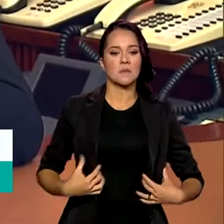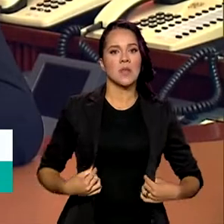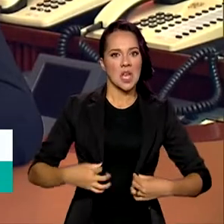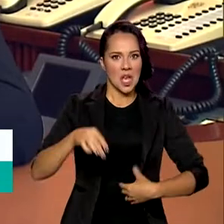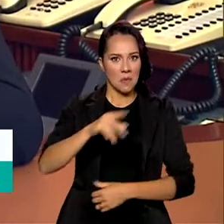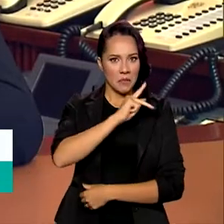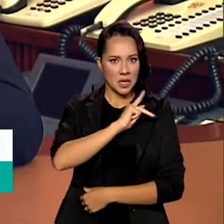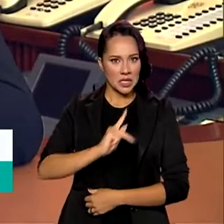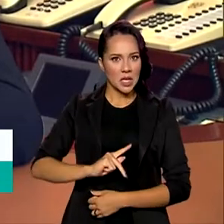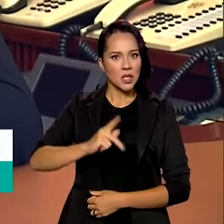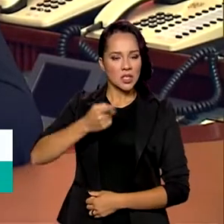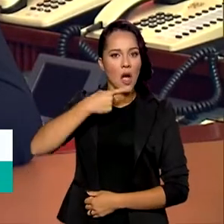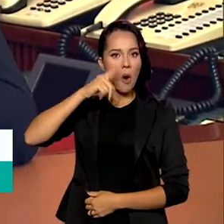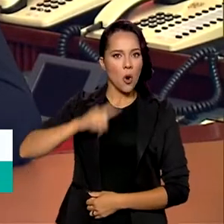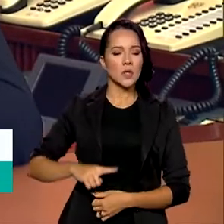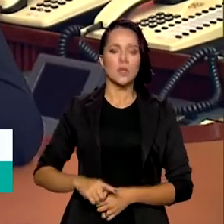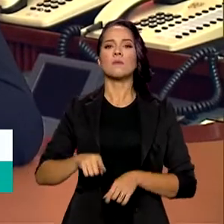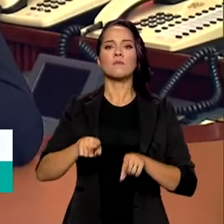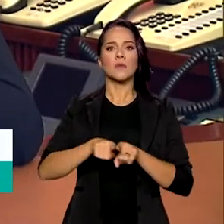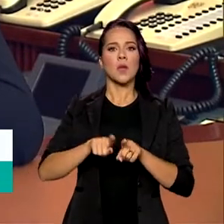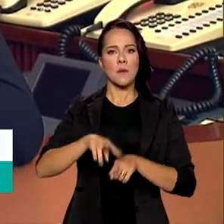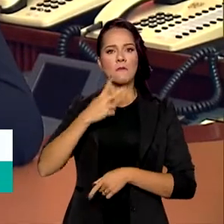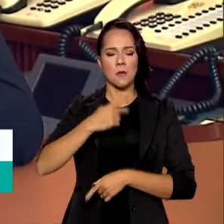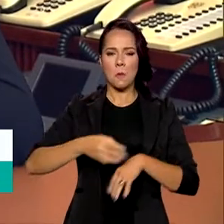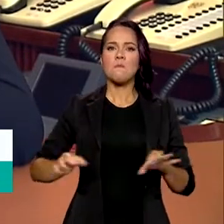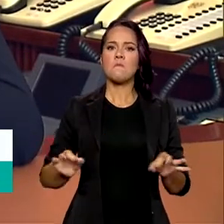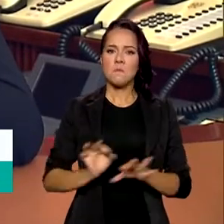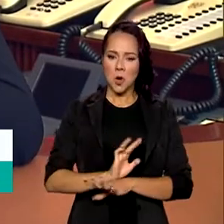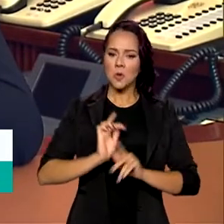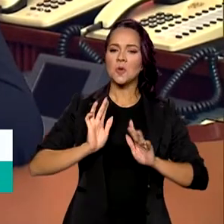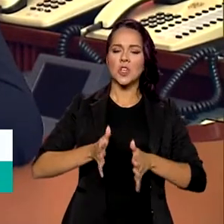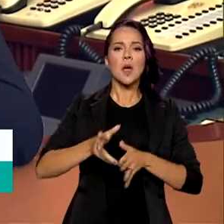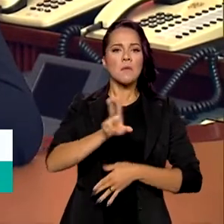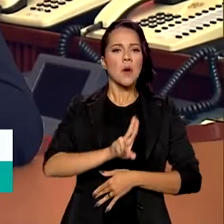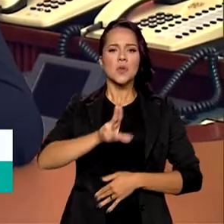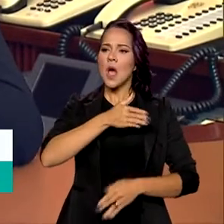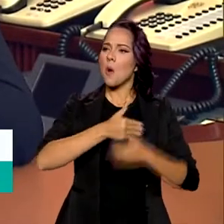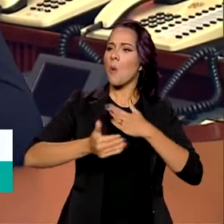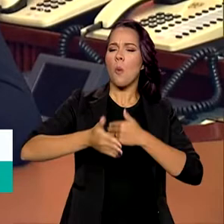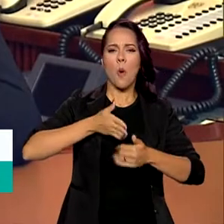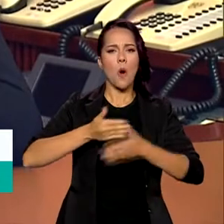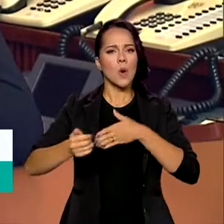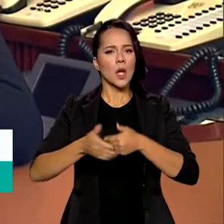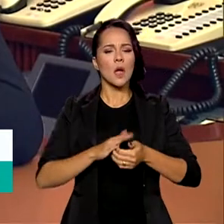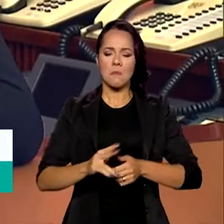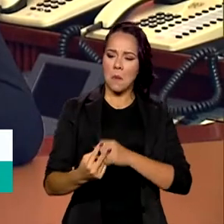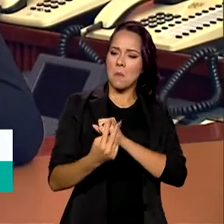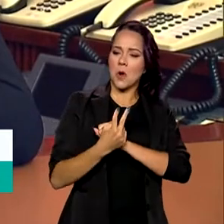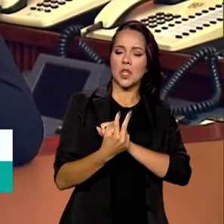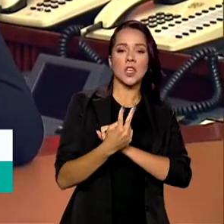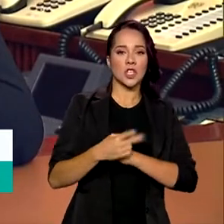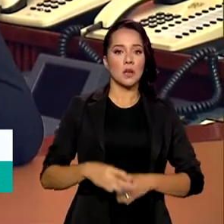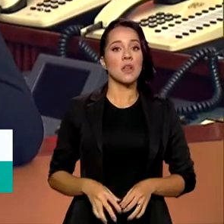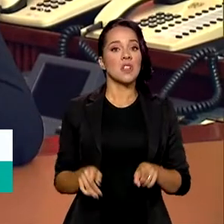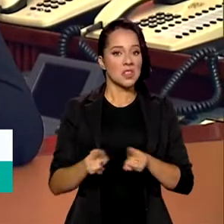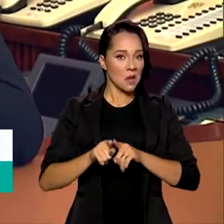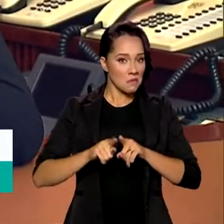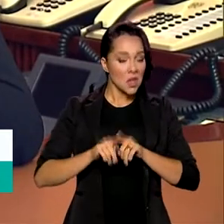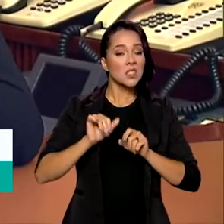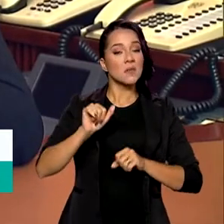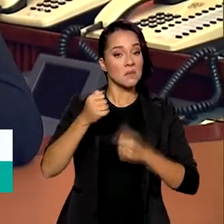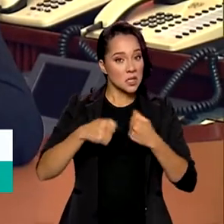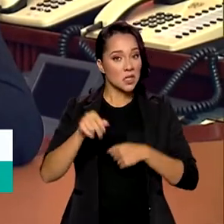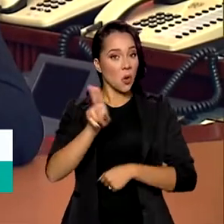se ao presidente russo também diz que está pronto para utilizar todos os recursos para se proteger inclusive